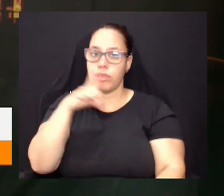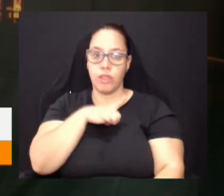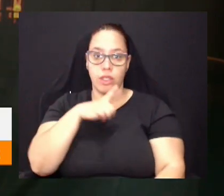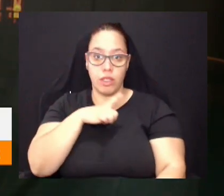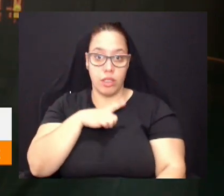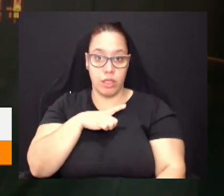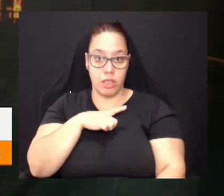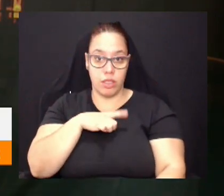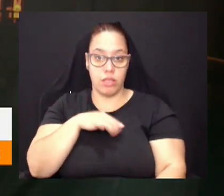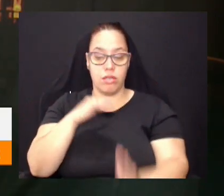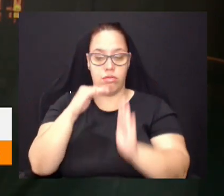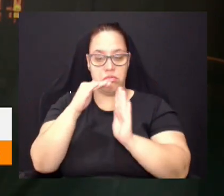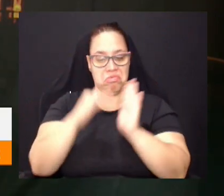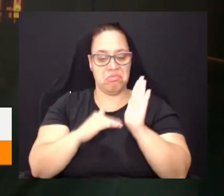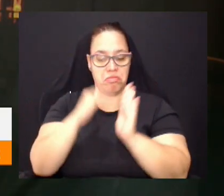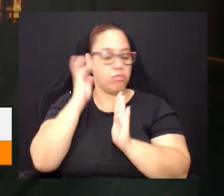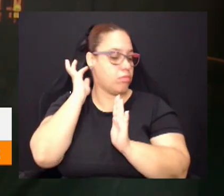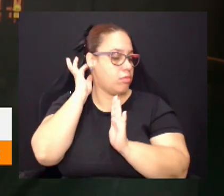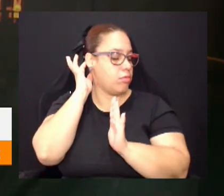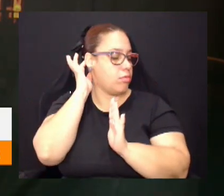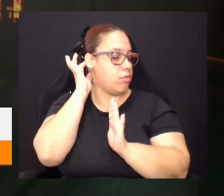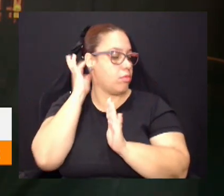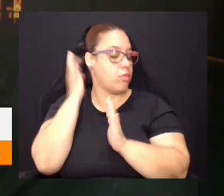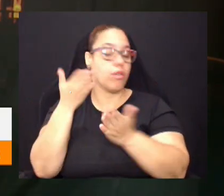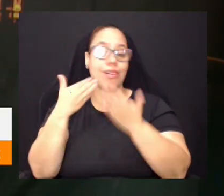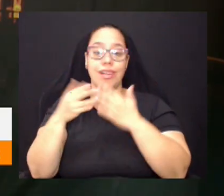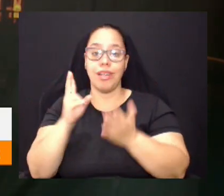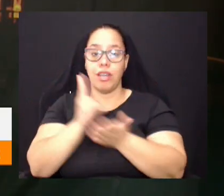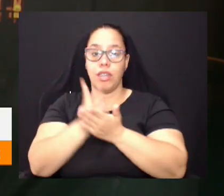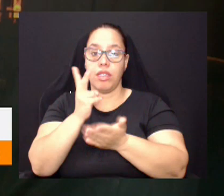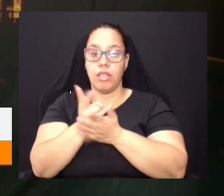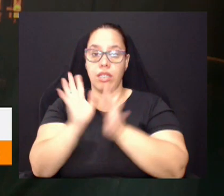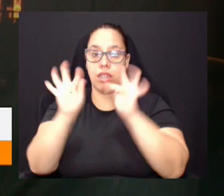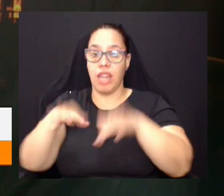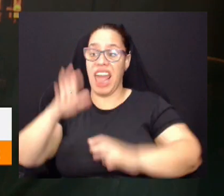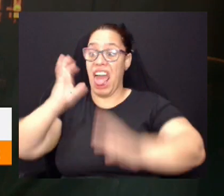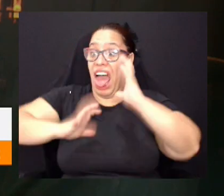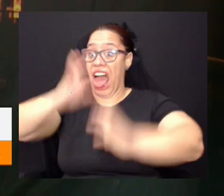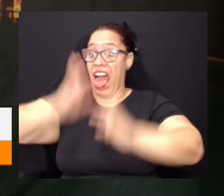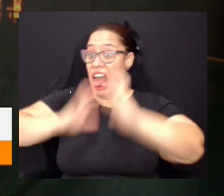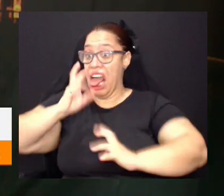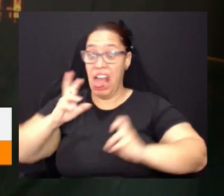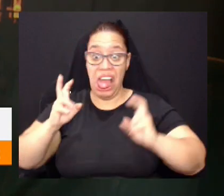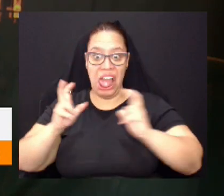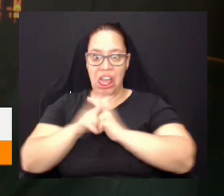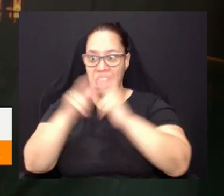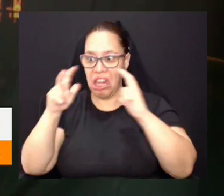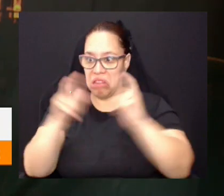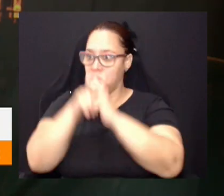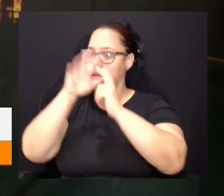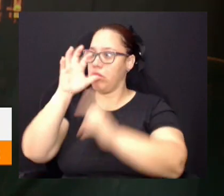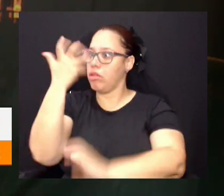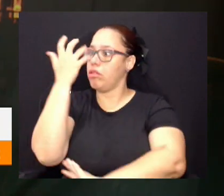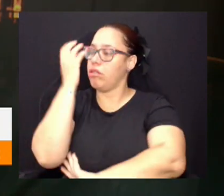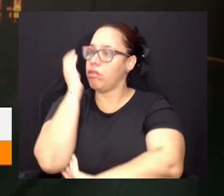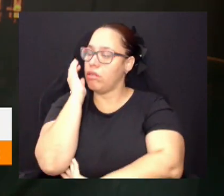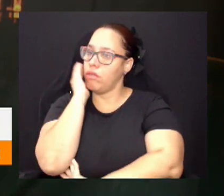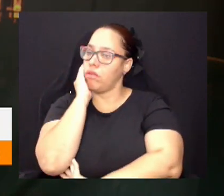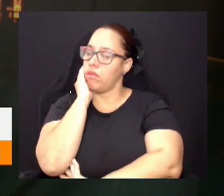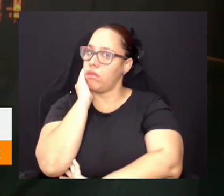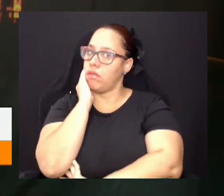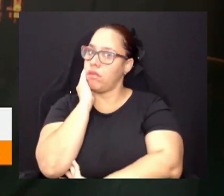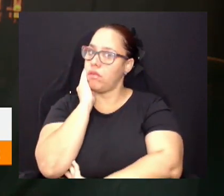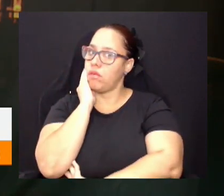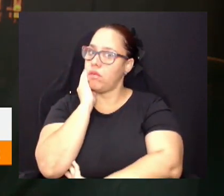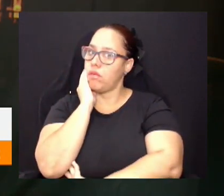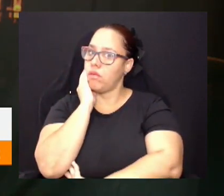claro, né? Por que que a conversa sempre termina em briga? O que que acontece? Qual que é o problema?